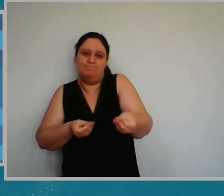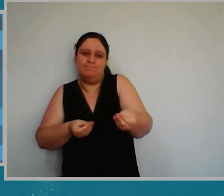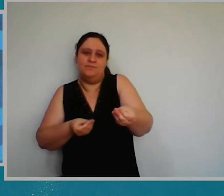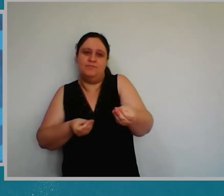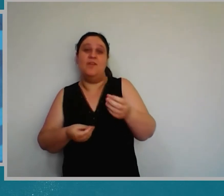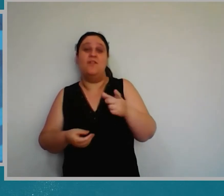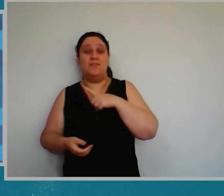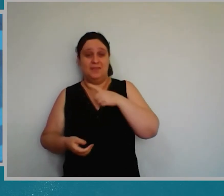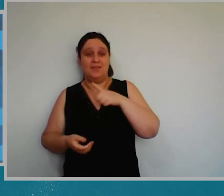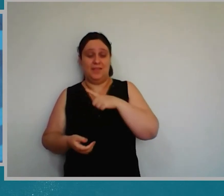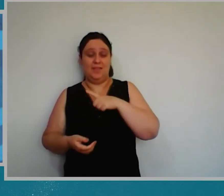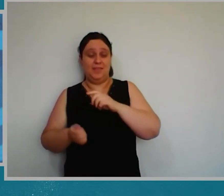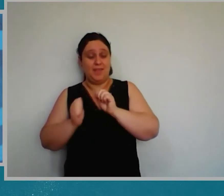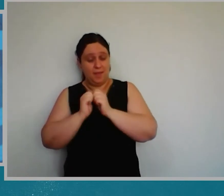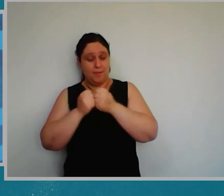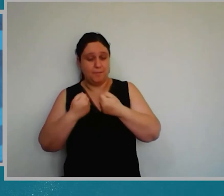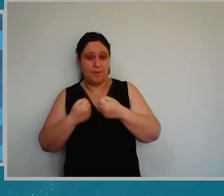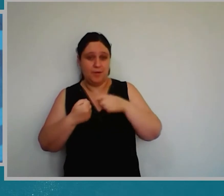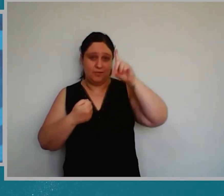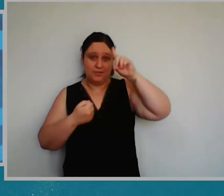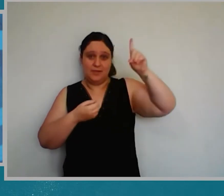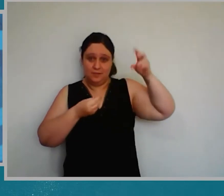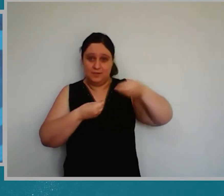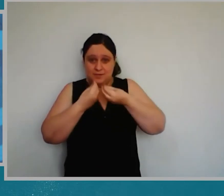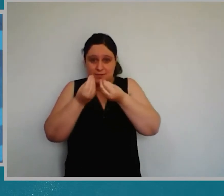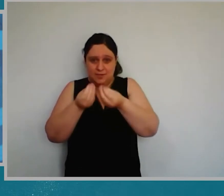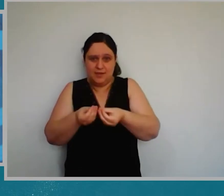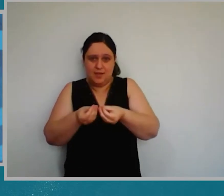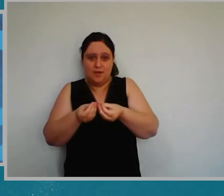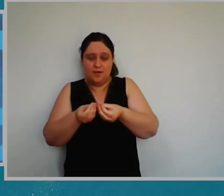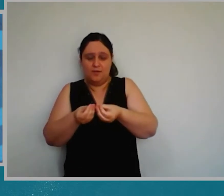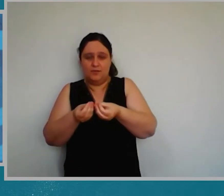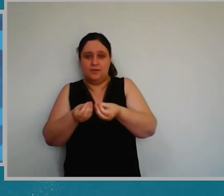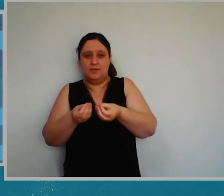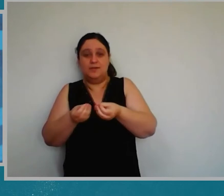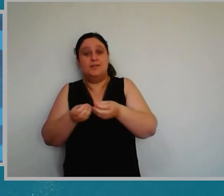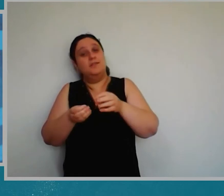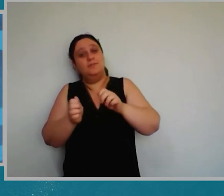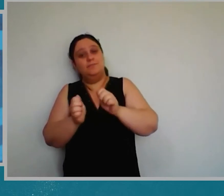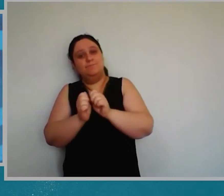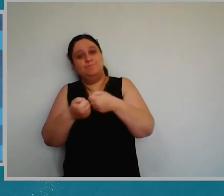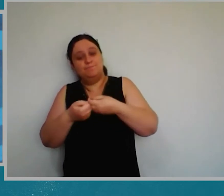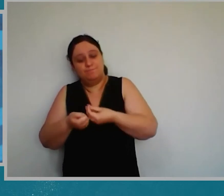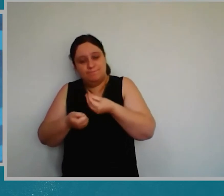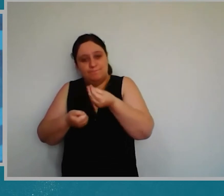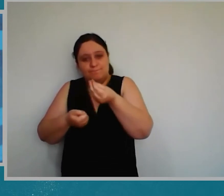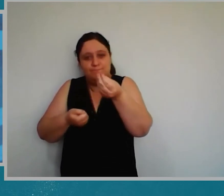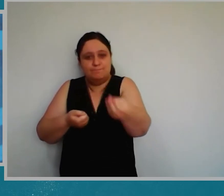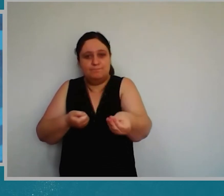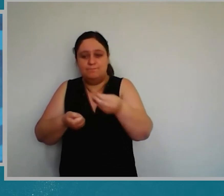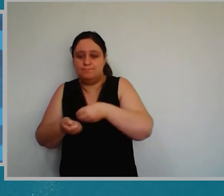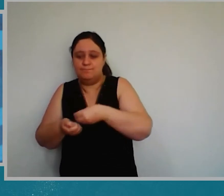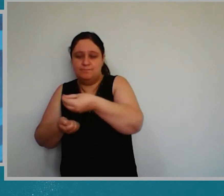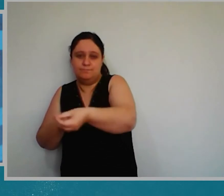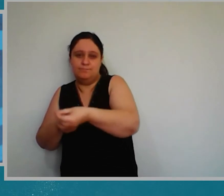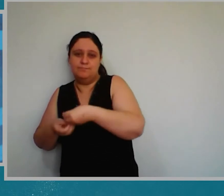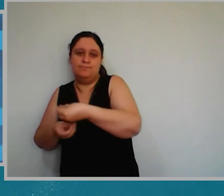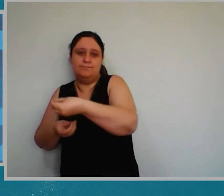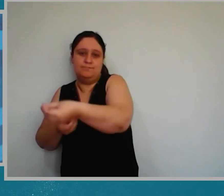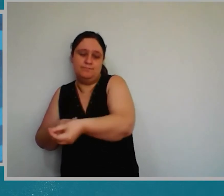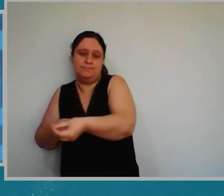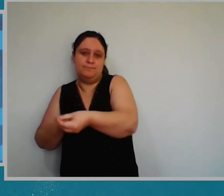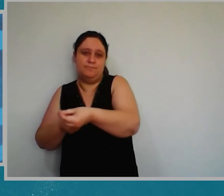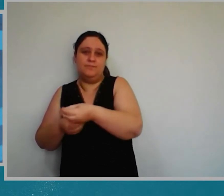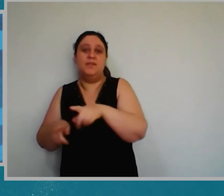de pão que Deus está te dando esses dias? Vai repartir o pão lá na rua. E recolhas em casa